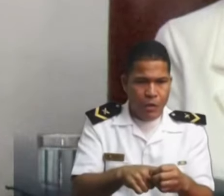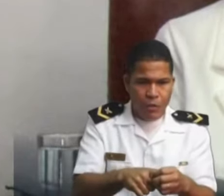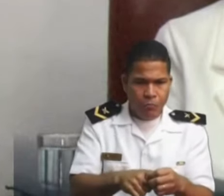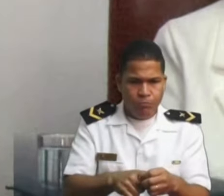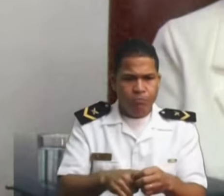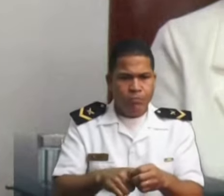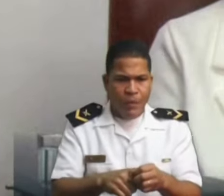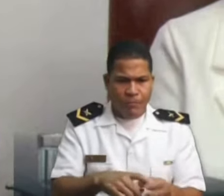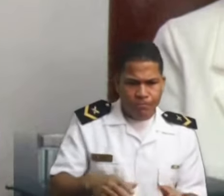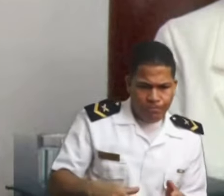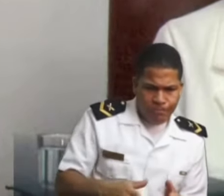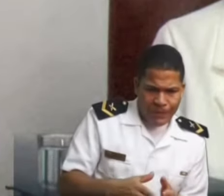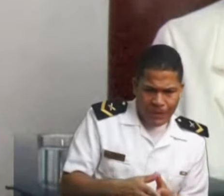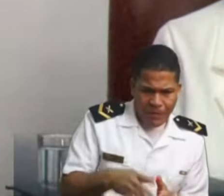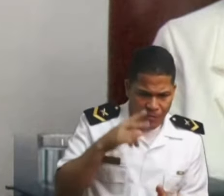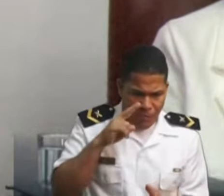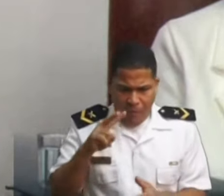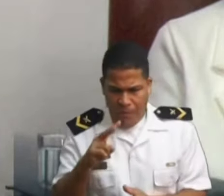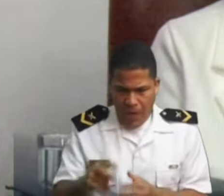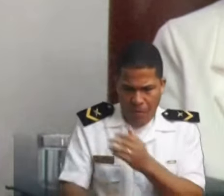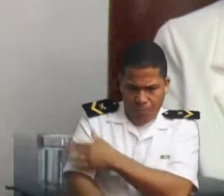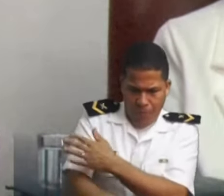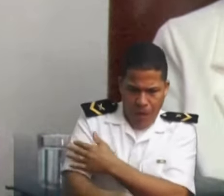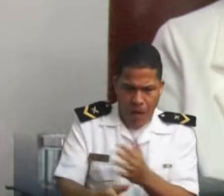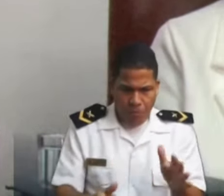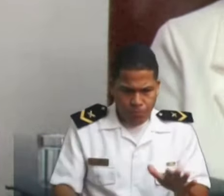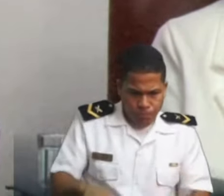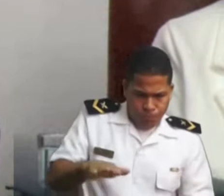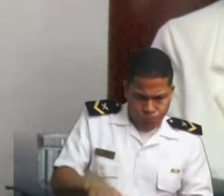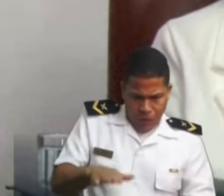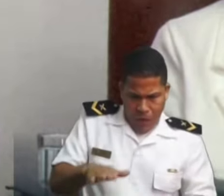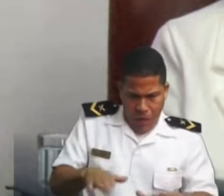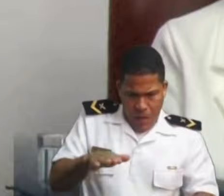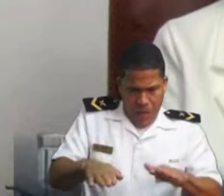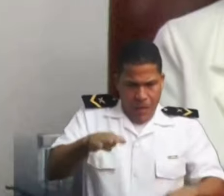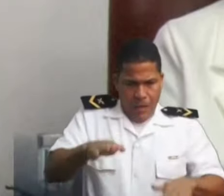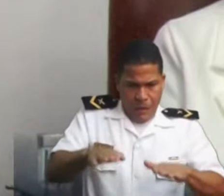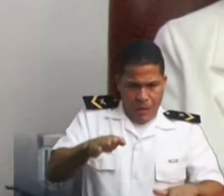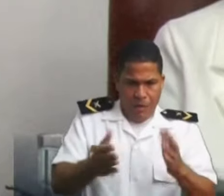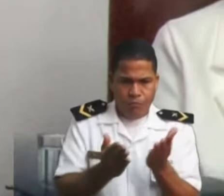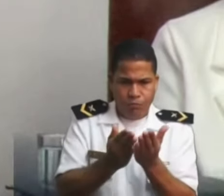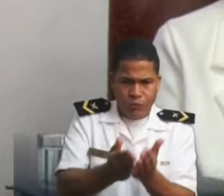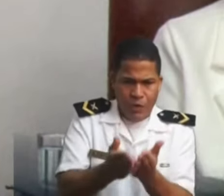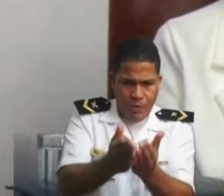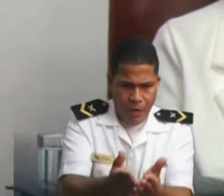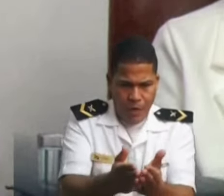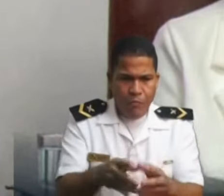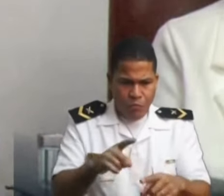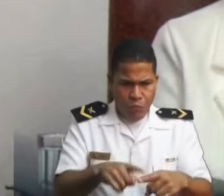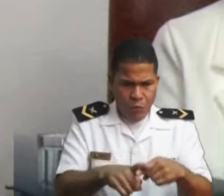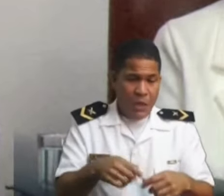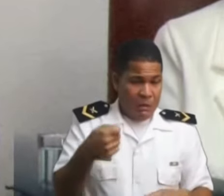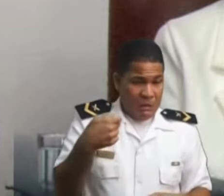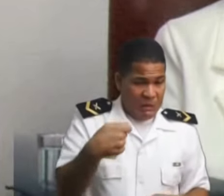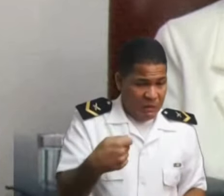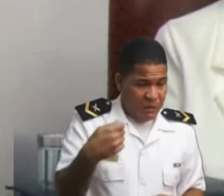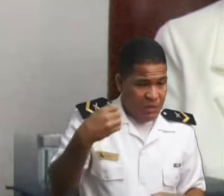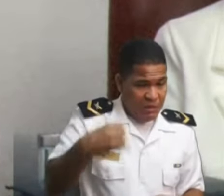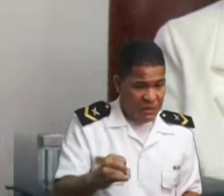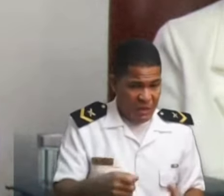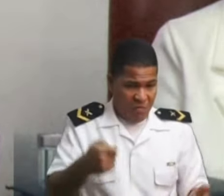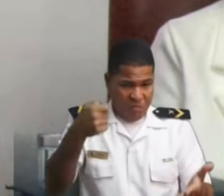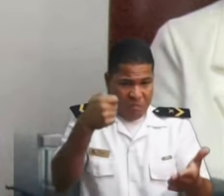a barra vento, equilibrando a embarcação, pois a navegação na orça, isto é, no contravento, exige um